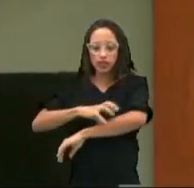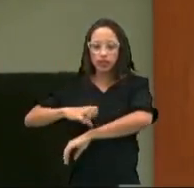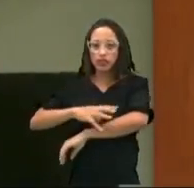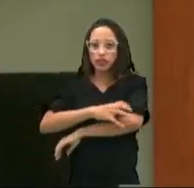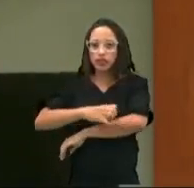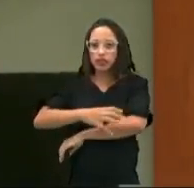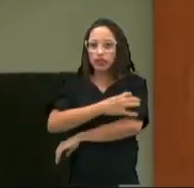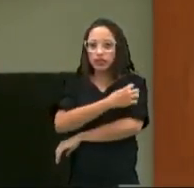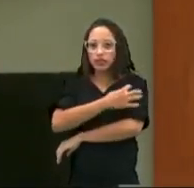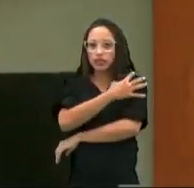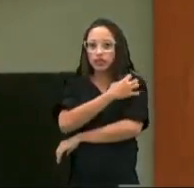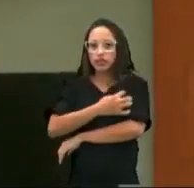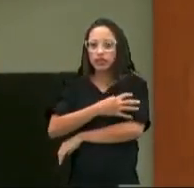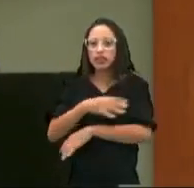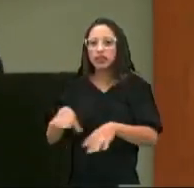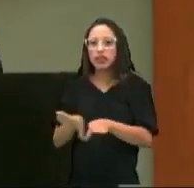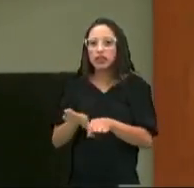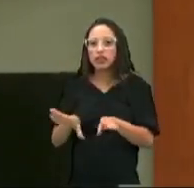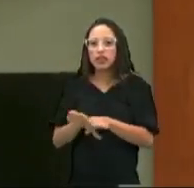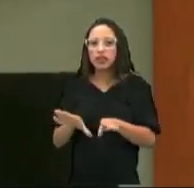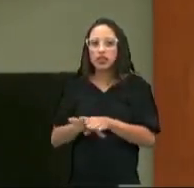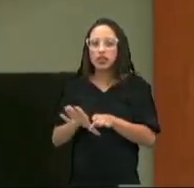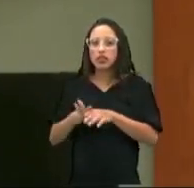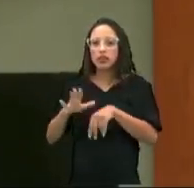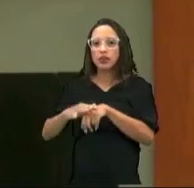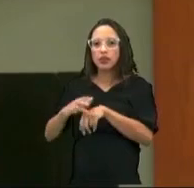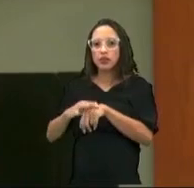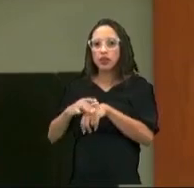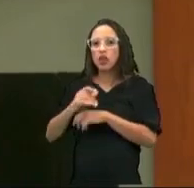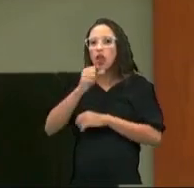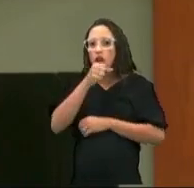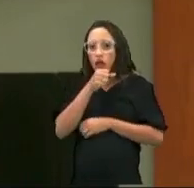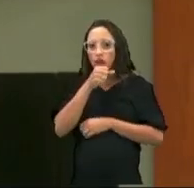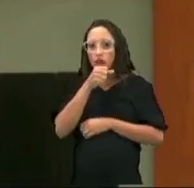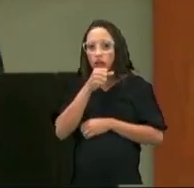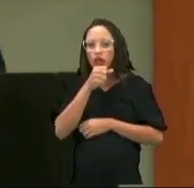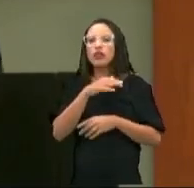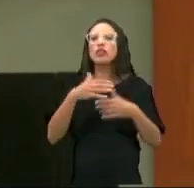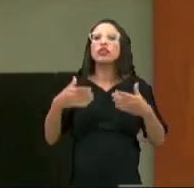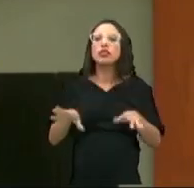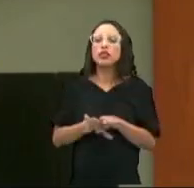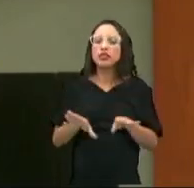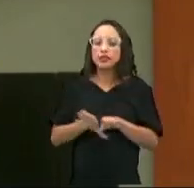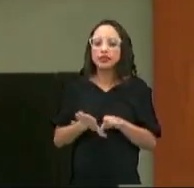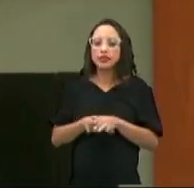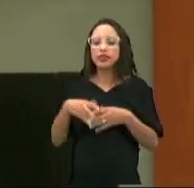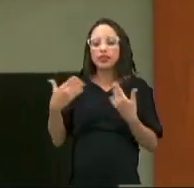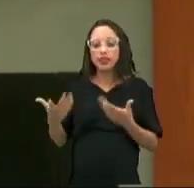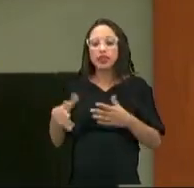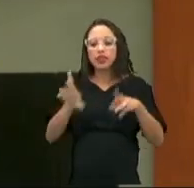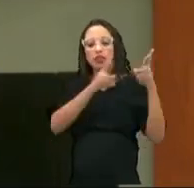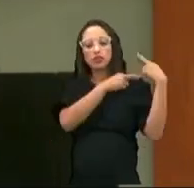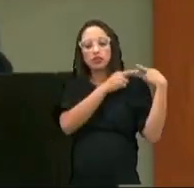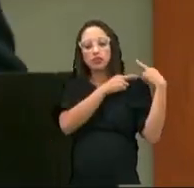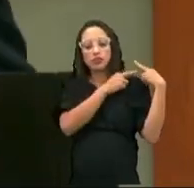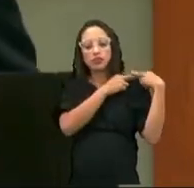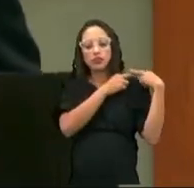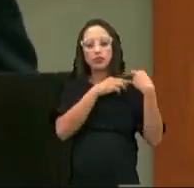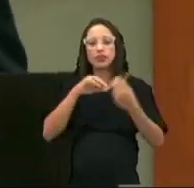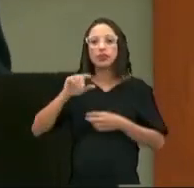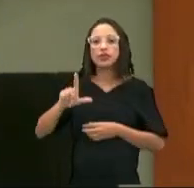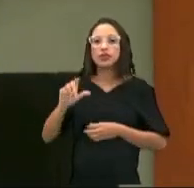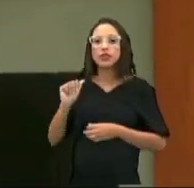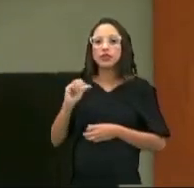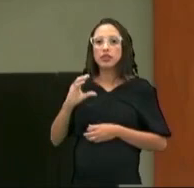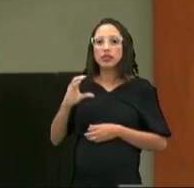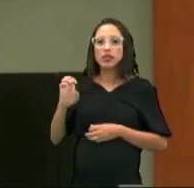diagnóstico de tuberculose. É o LASEC quem realiza esses exames laboratoriais no município de